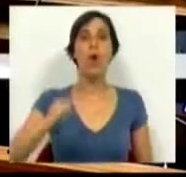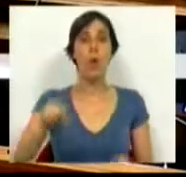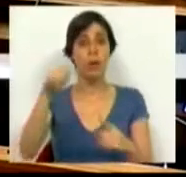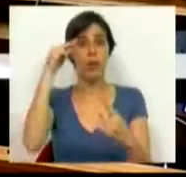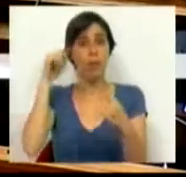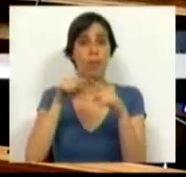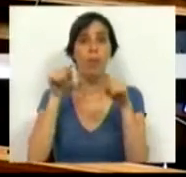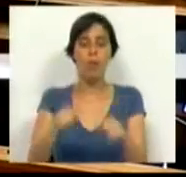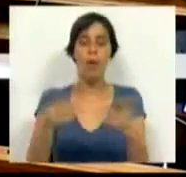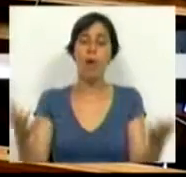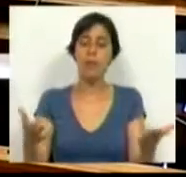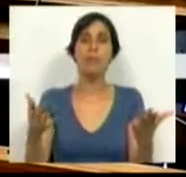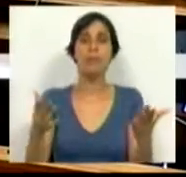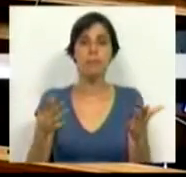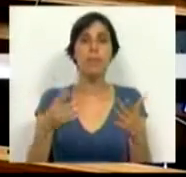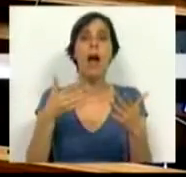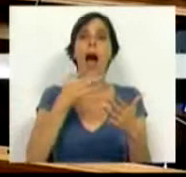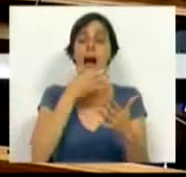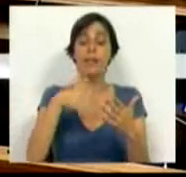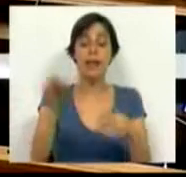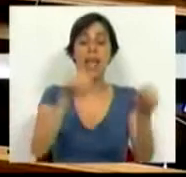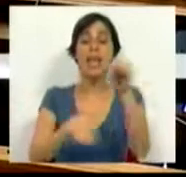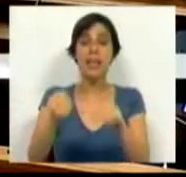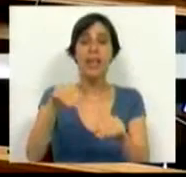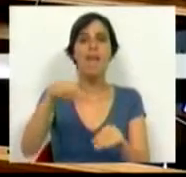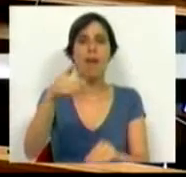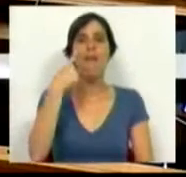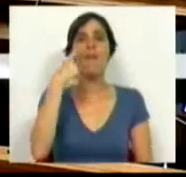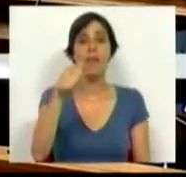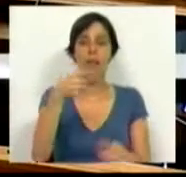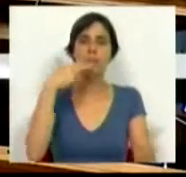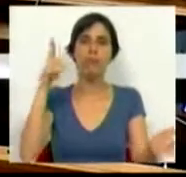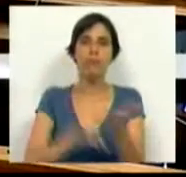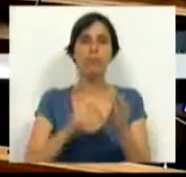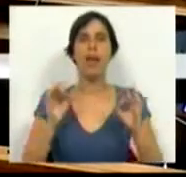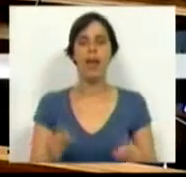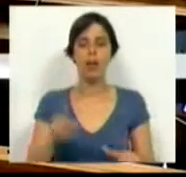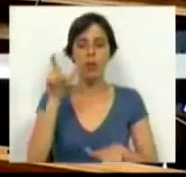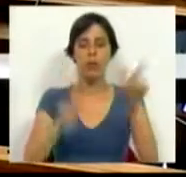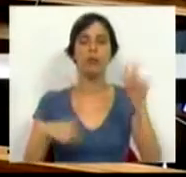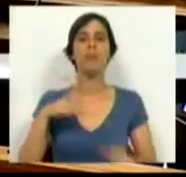esse propósito. E deixem que haja eleições e poderão verificar que isso é verdade e que os